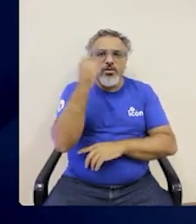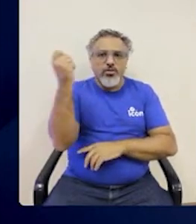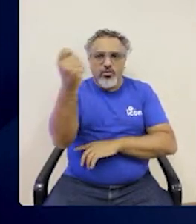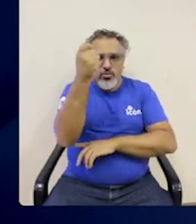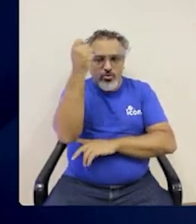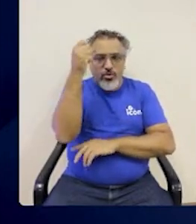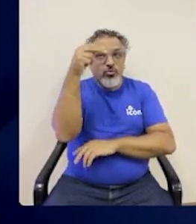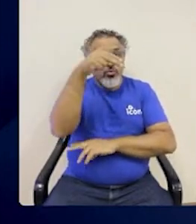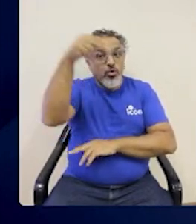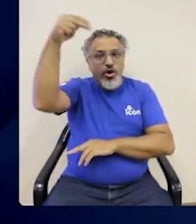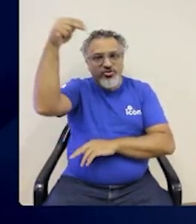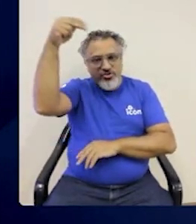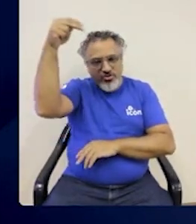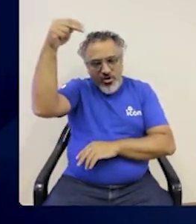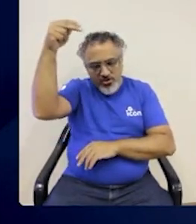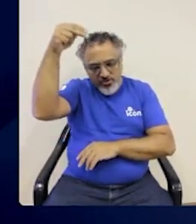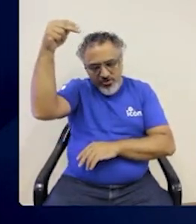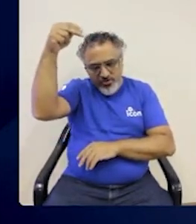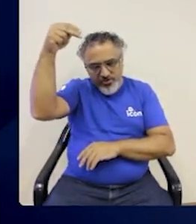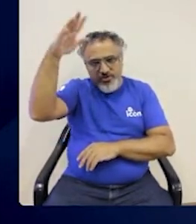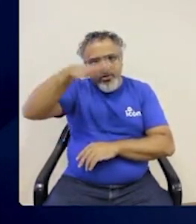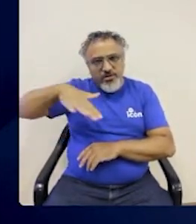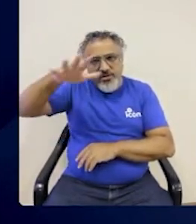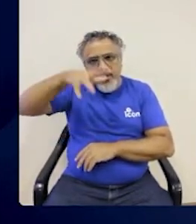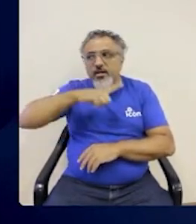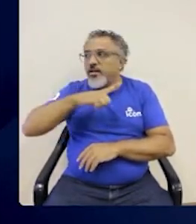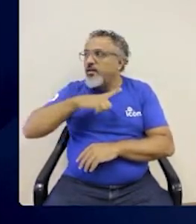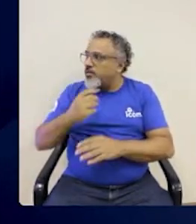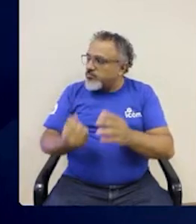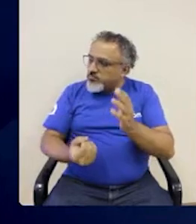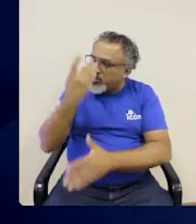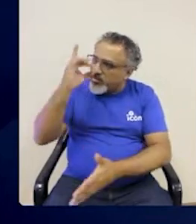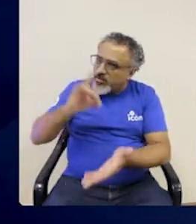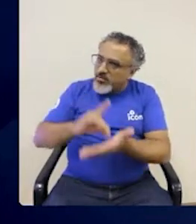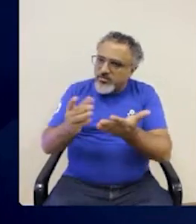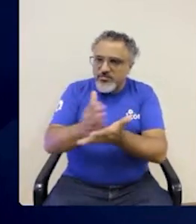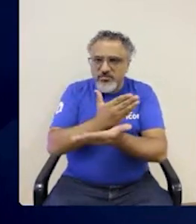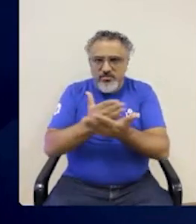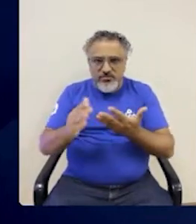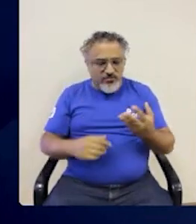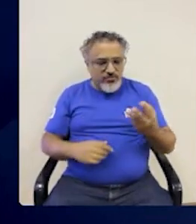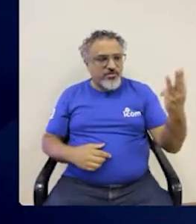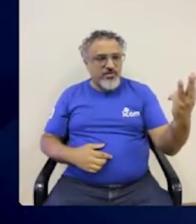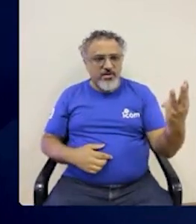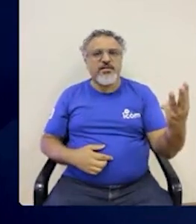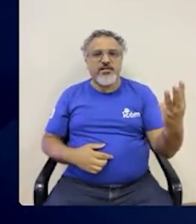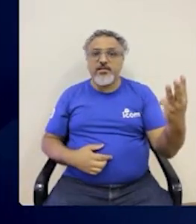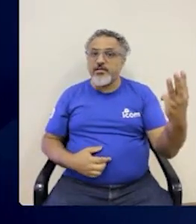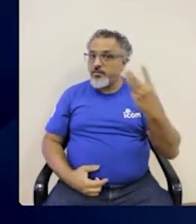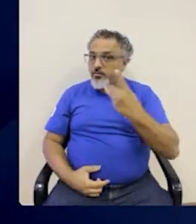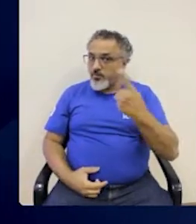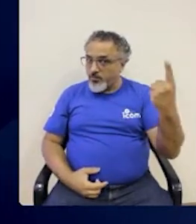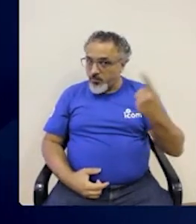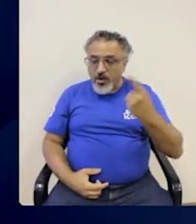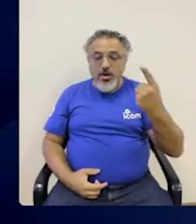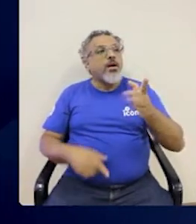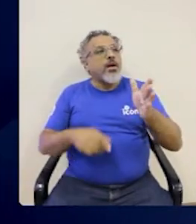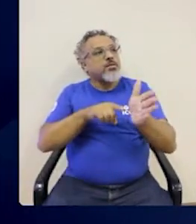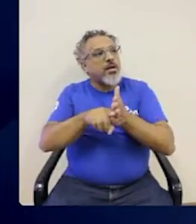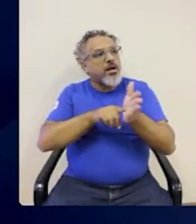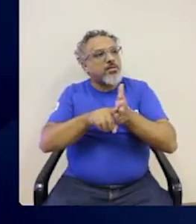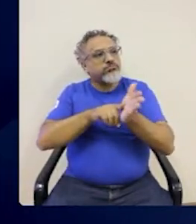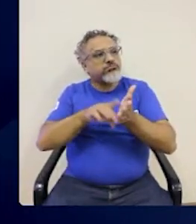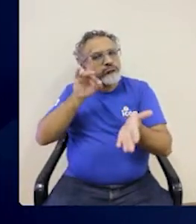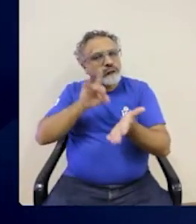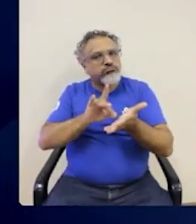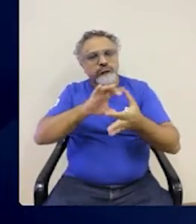infantil, traz ali a análise da implantação dividida em 3 componentes. Então, o primeiro deles é a análise dos